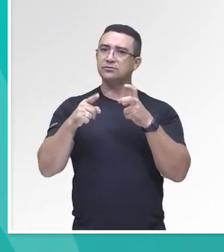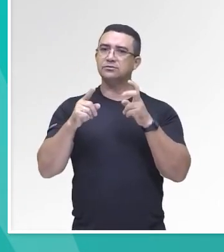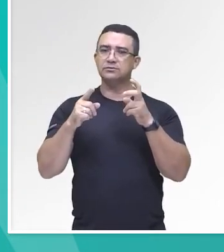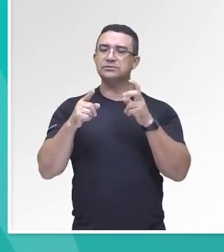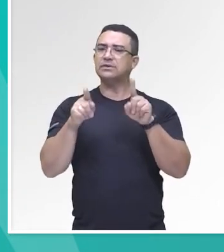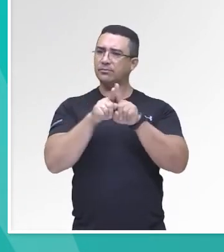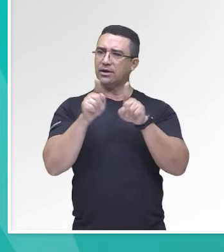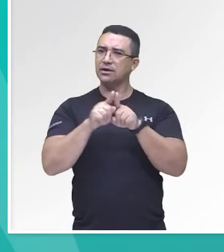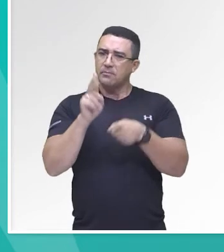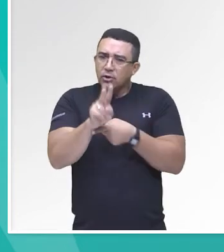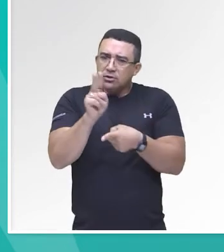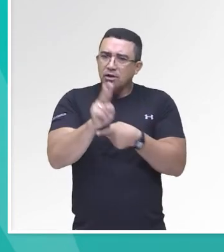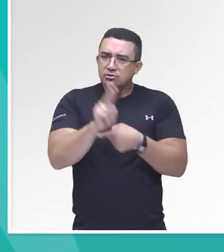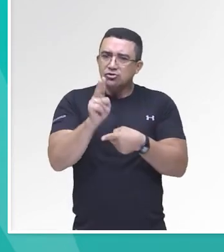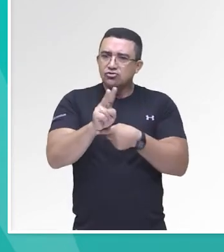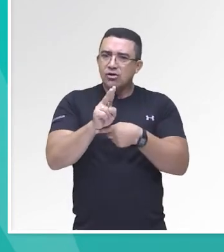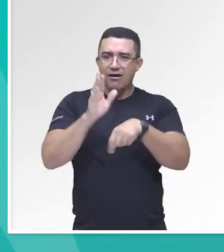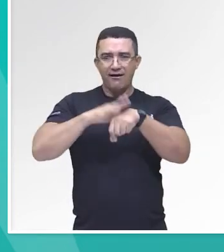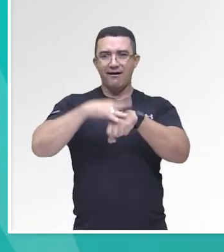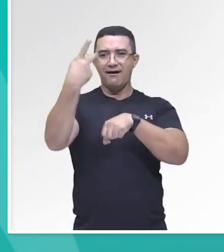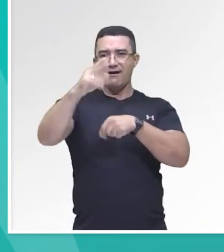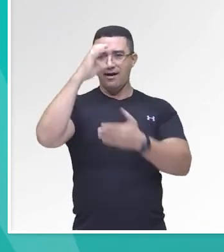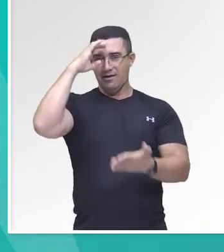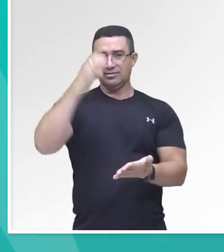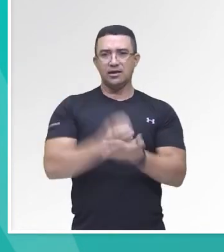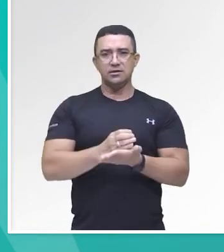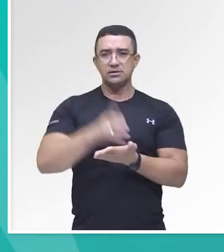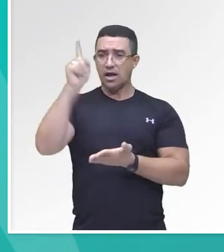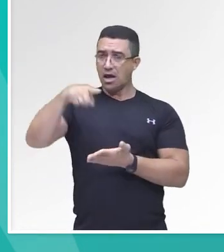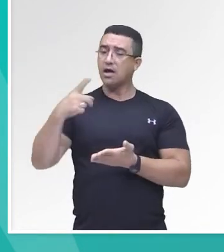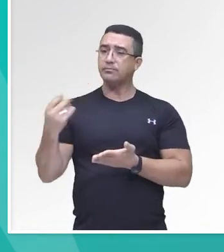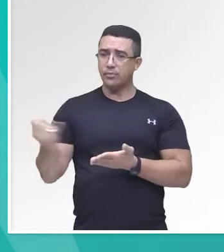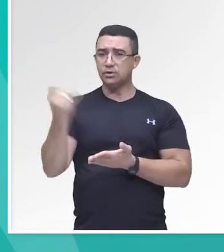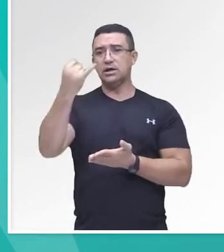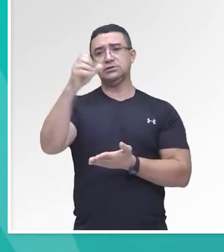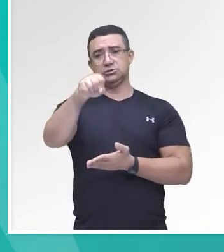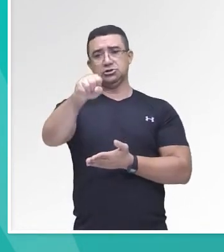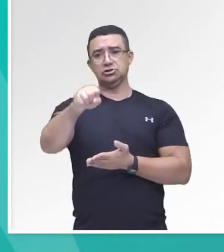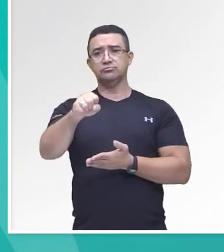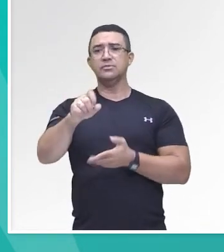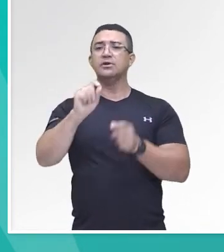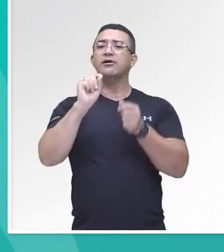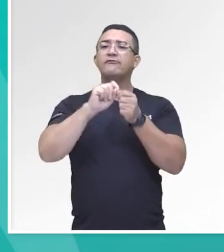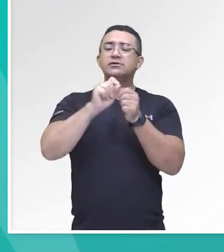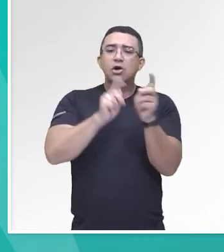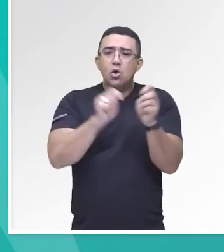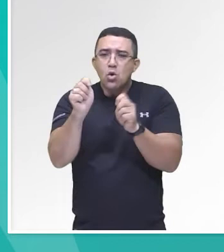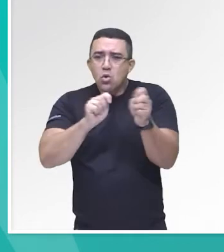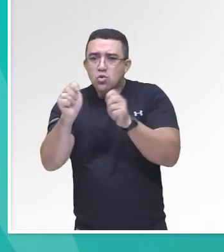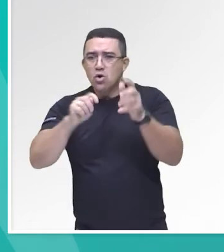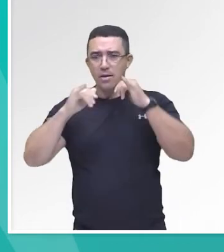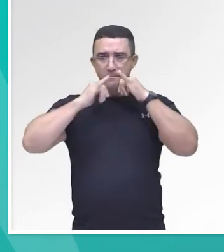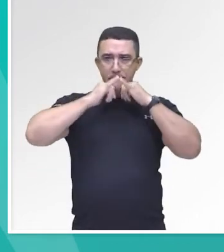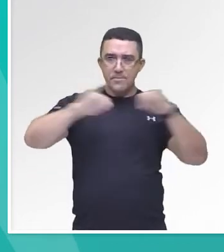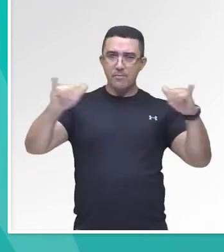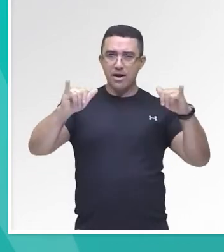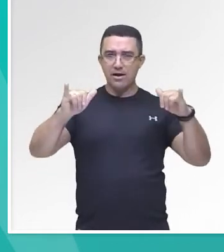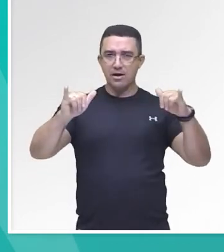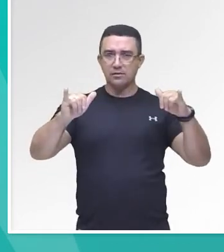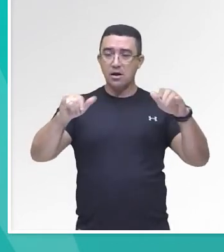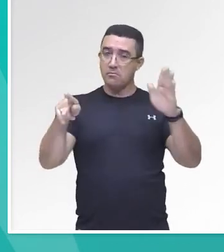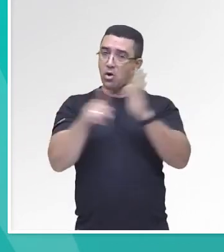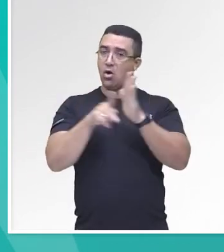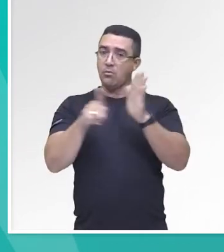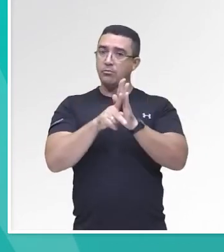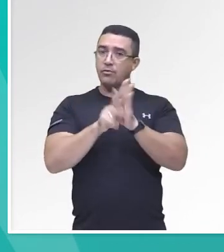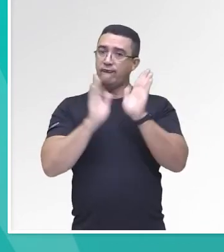defesa da tese, que é de que é necessário, sim, fazer o quê? Um controle da propaganda direcionada ao público